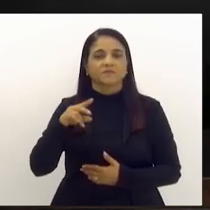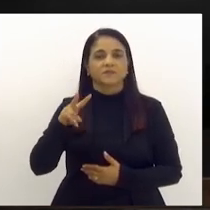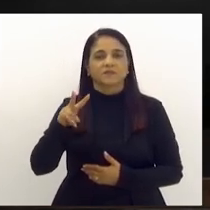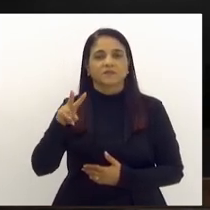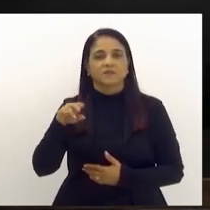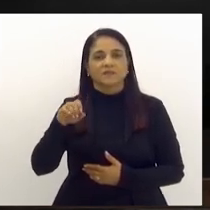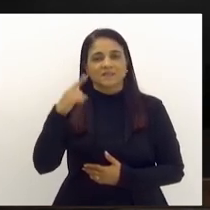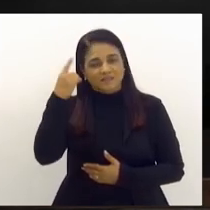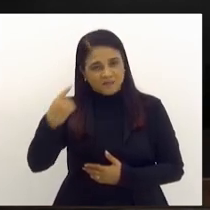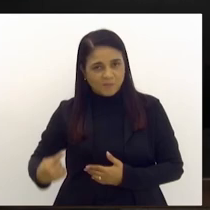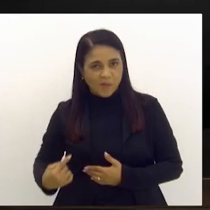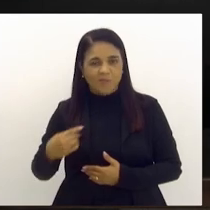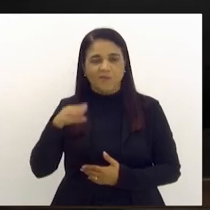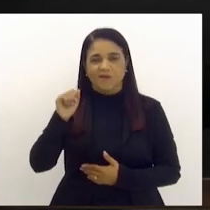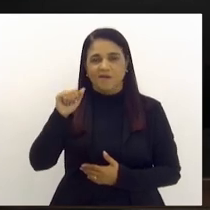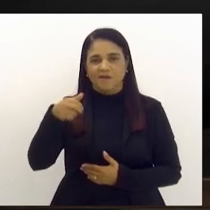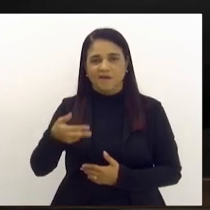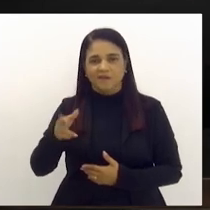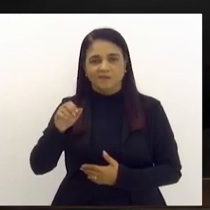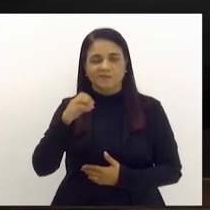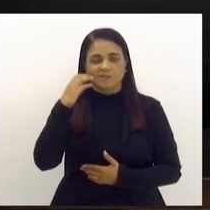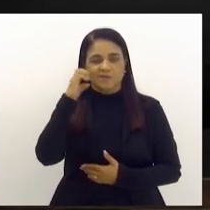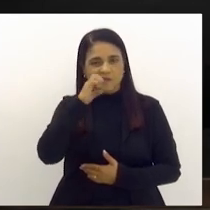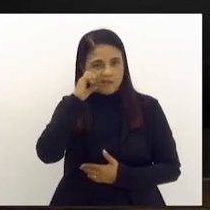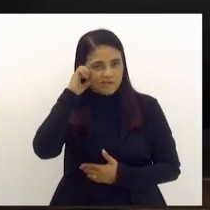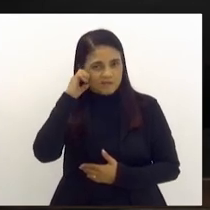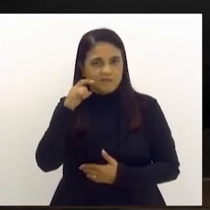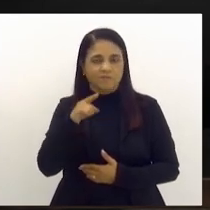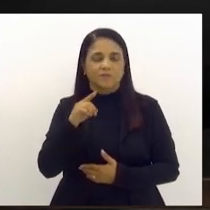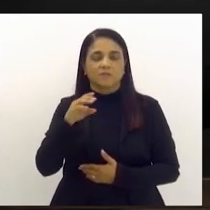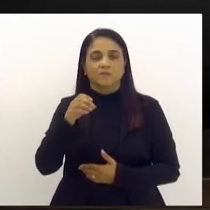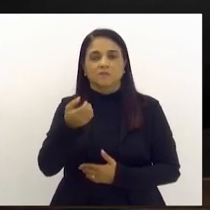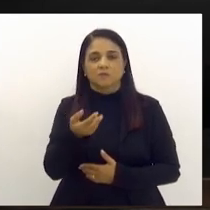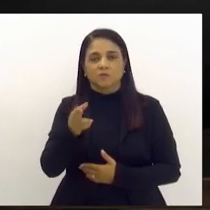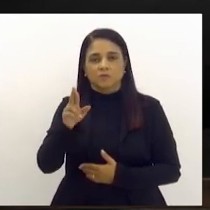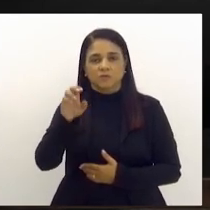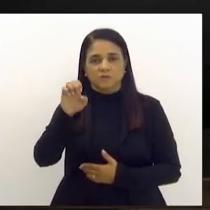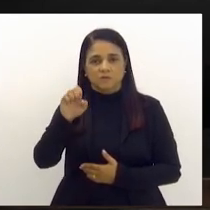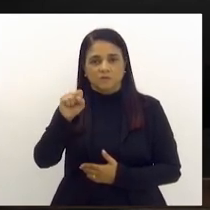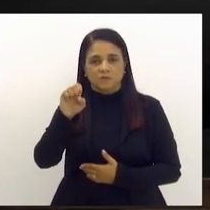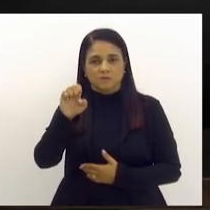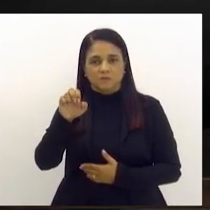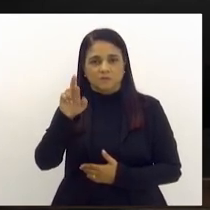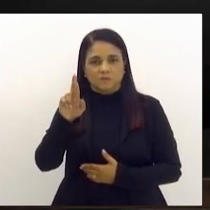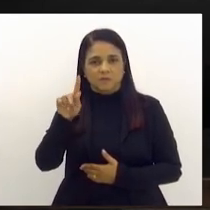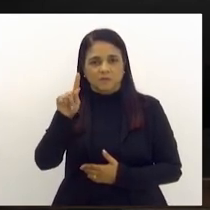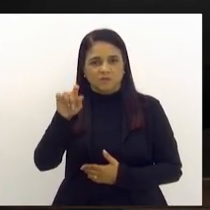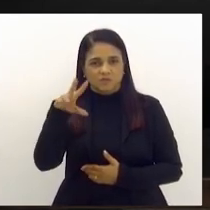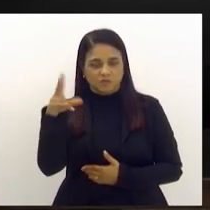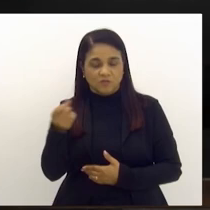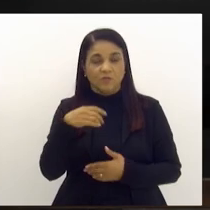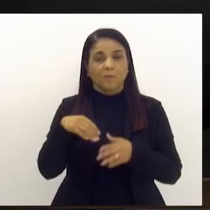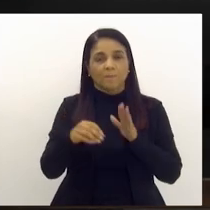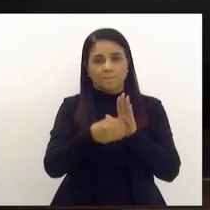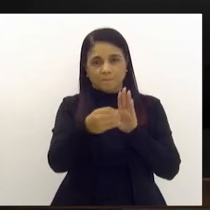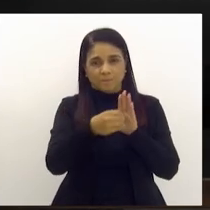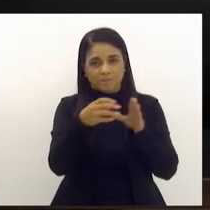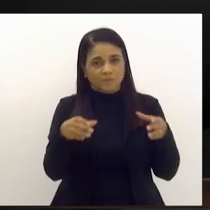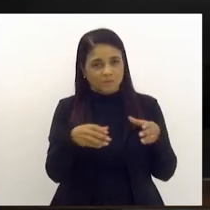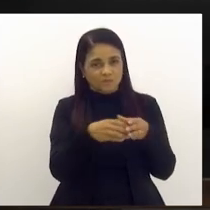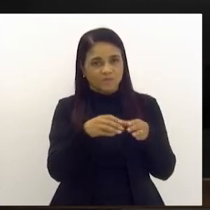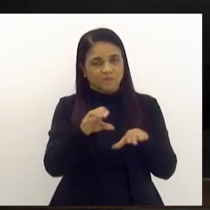Dani Balbi, Anderson Moraes, Élica Takimoto e doutor Serginho, pendendo de pareceres das comissões